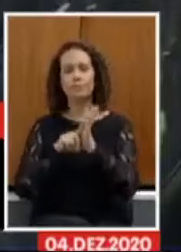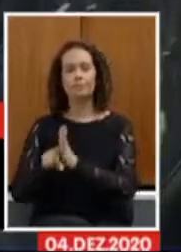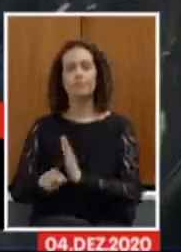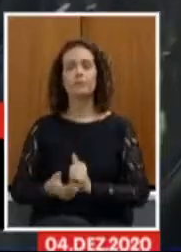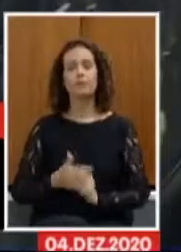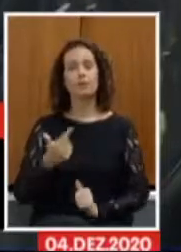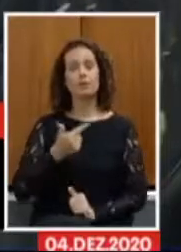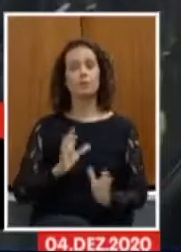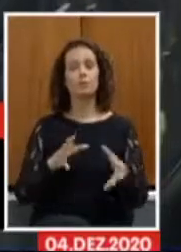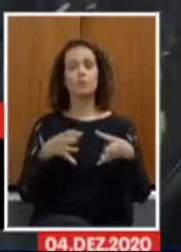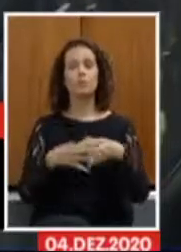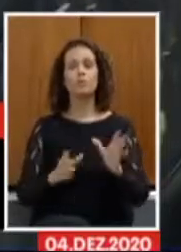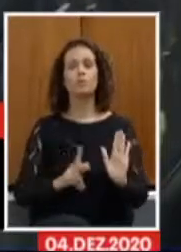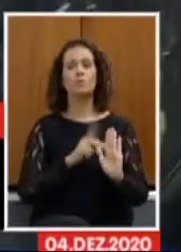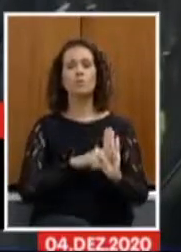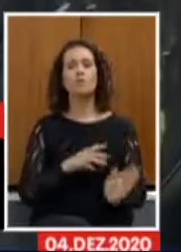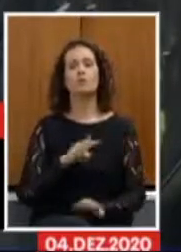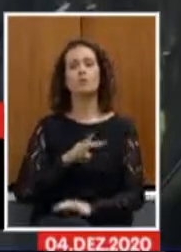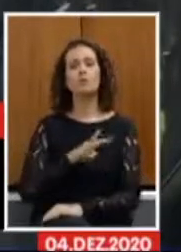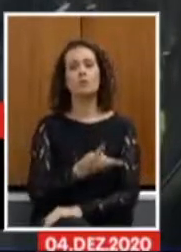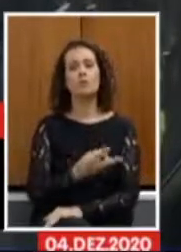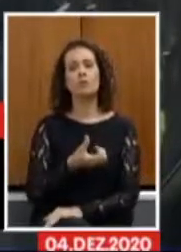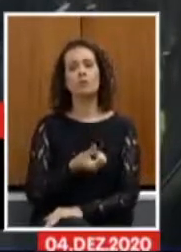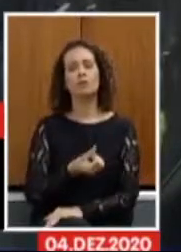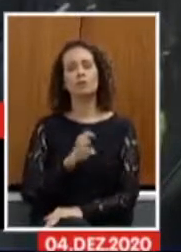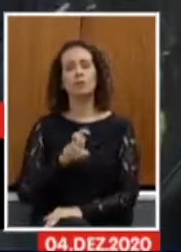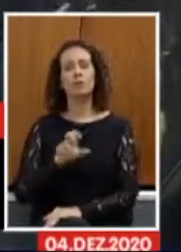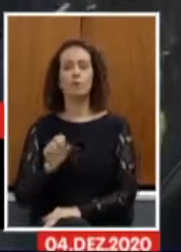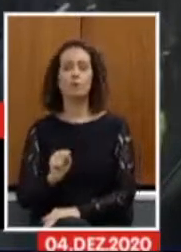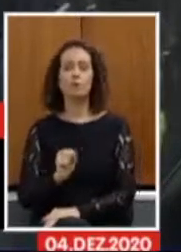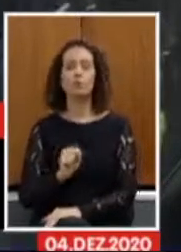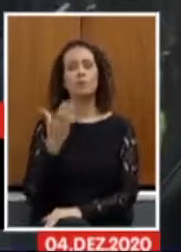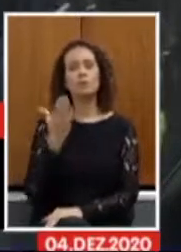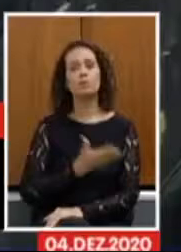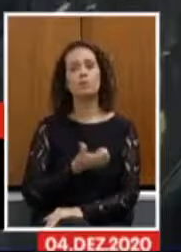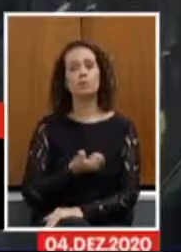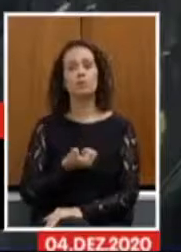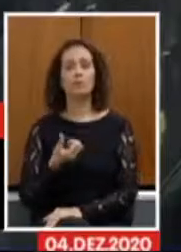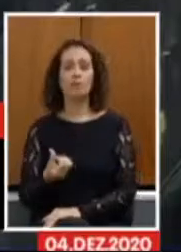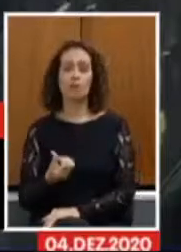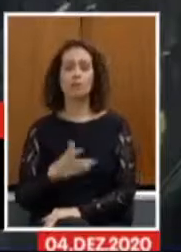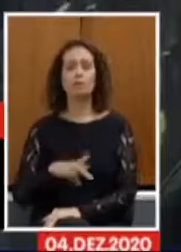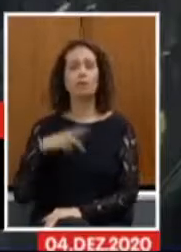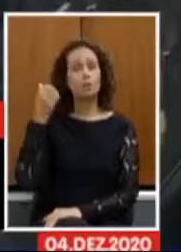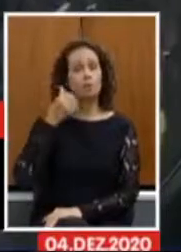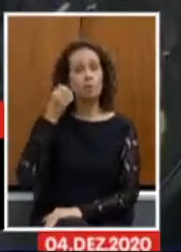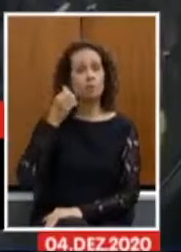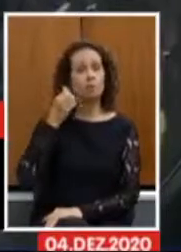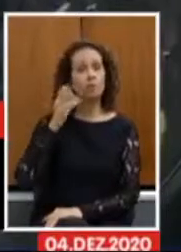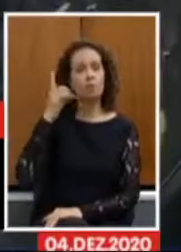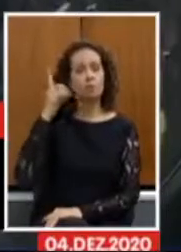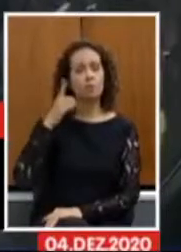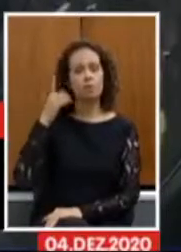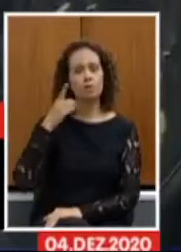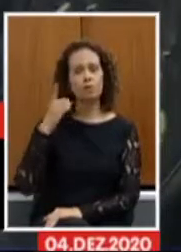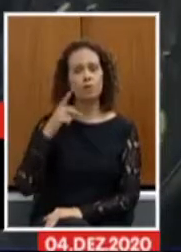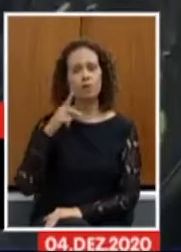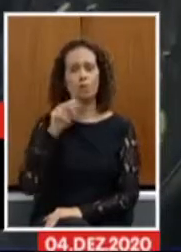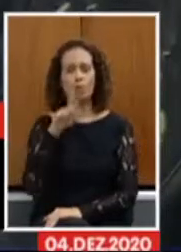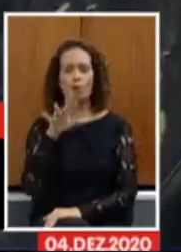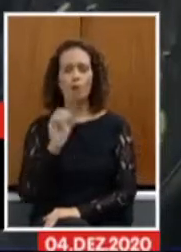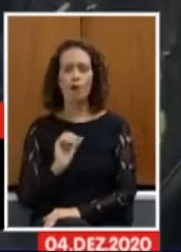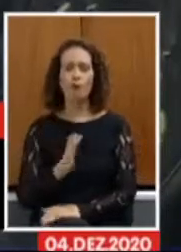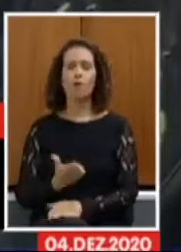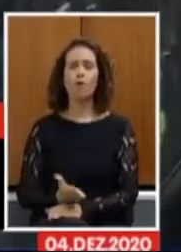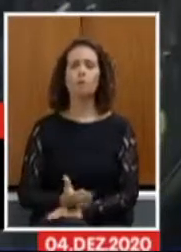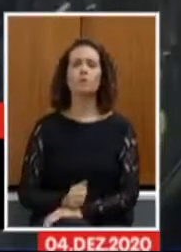do projeto de lei número 3.658 de 2016, do deputado Braulio Braz, que dispõe sobre desafetação de bem público e autoriza o Poder